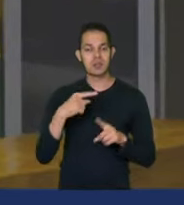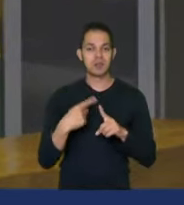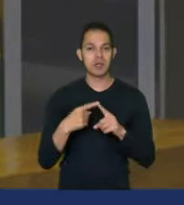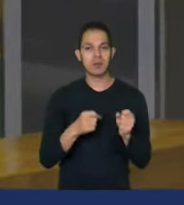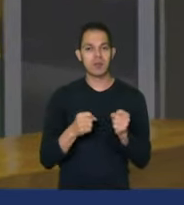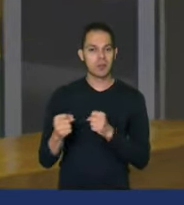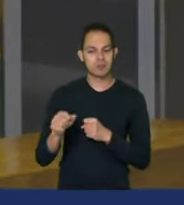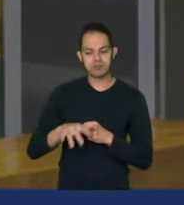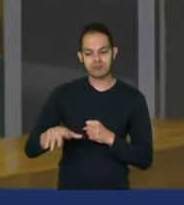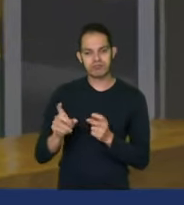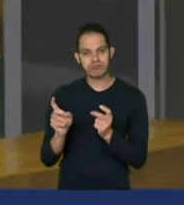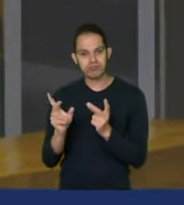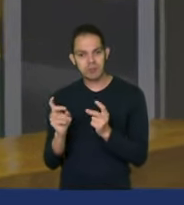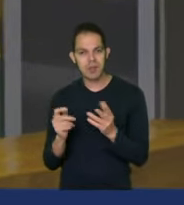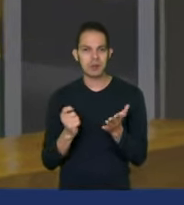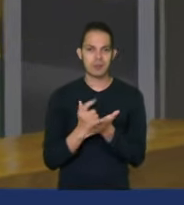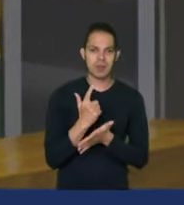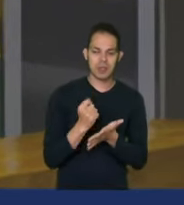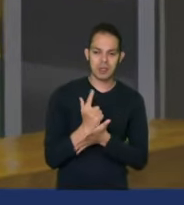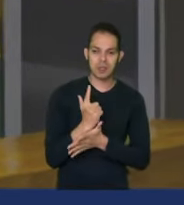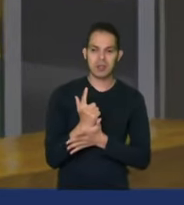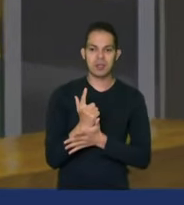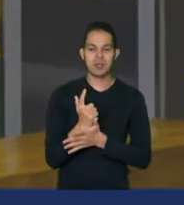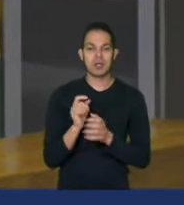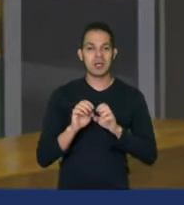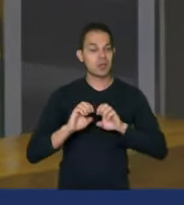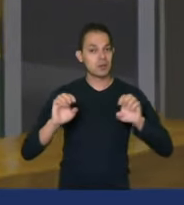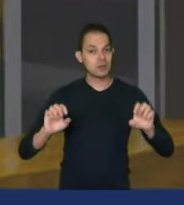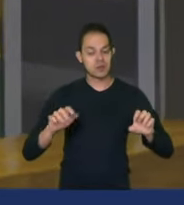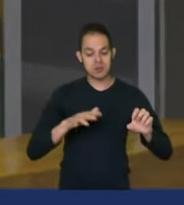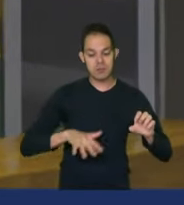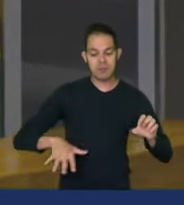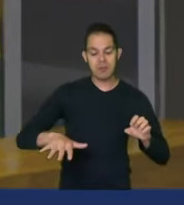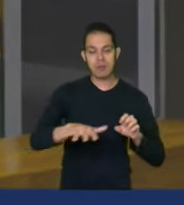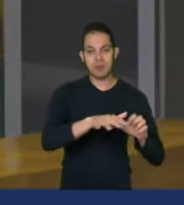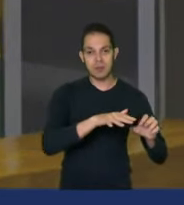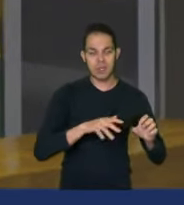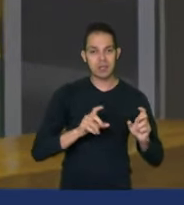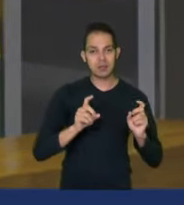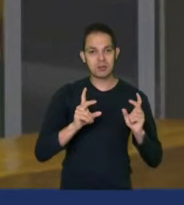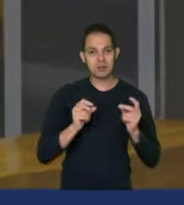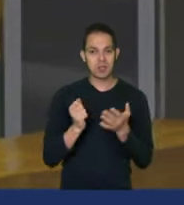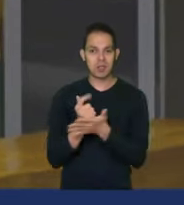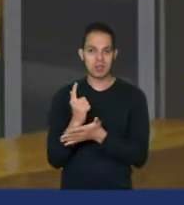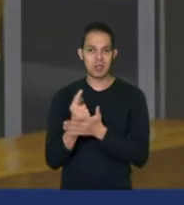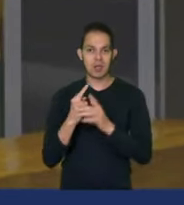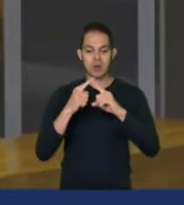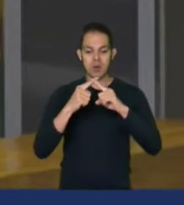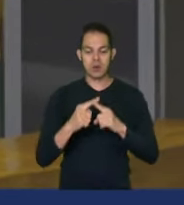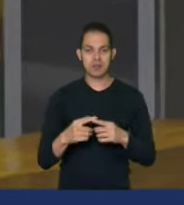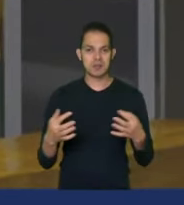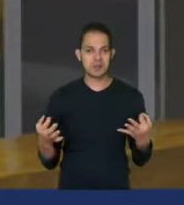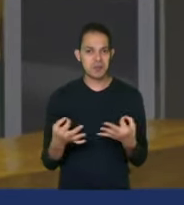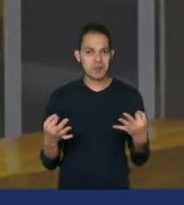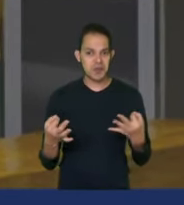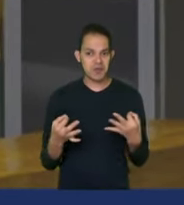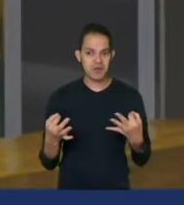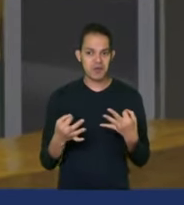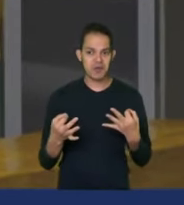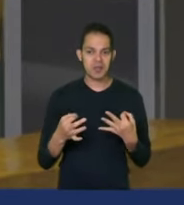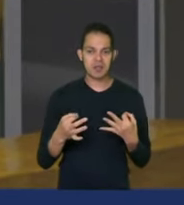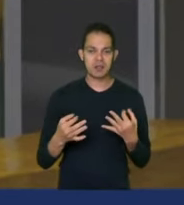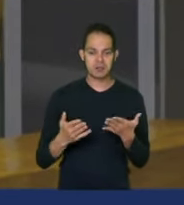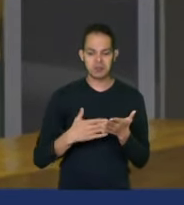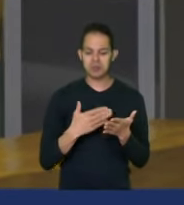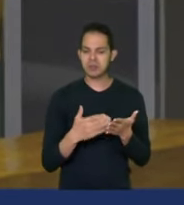dela. Esse não é uma estrutura de mercado que não é de concorrência perfeita, como dizem os manuais de